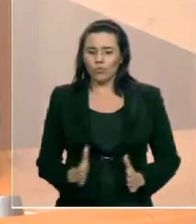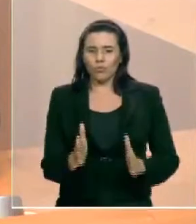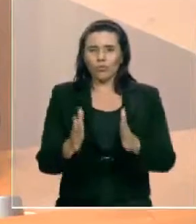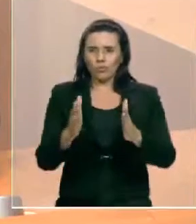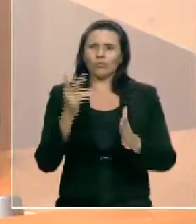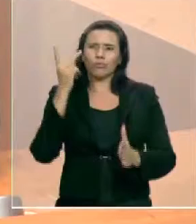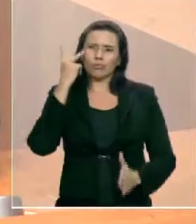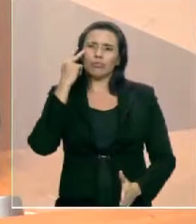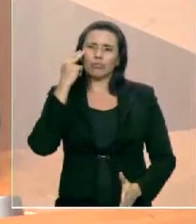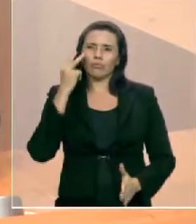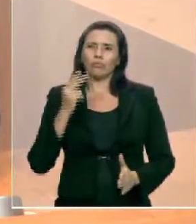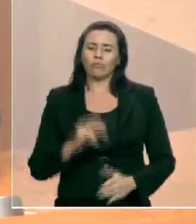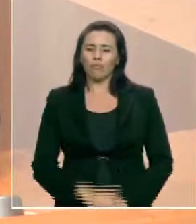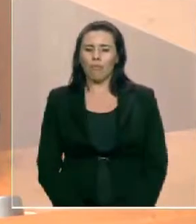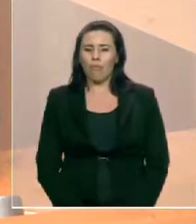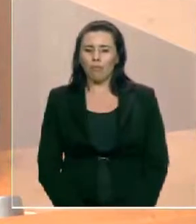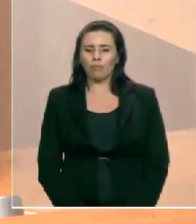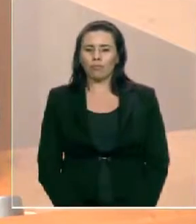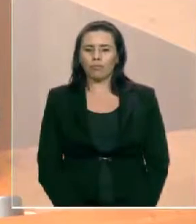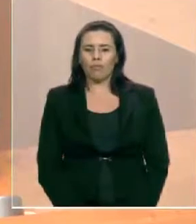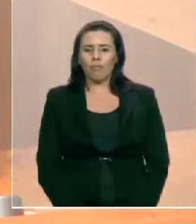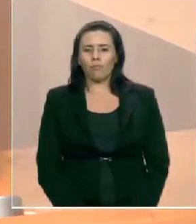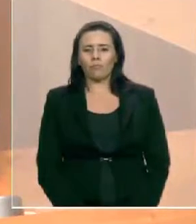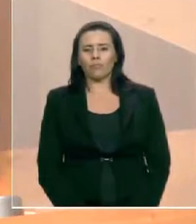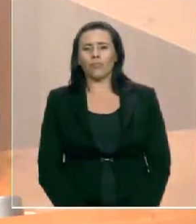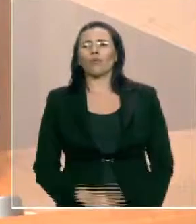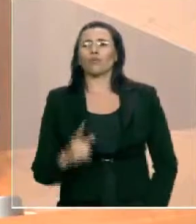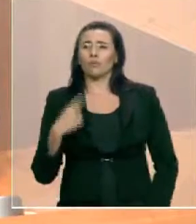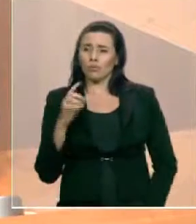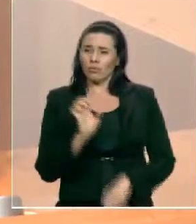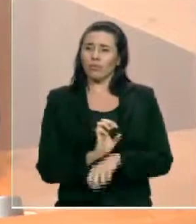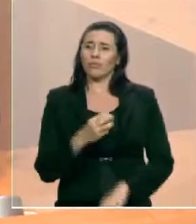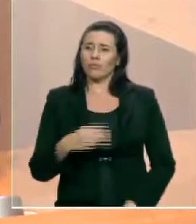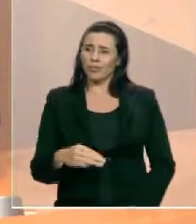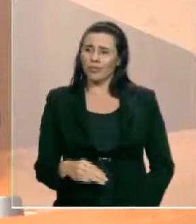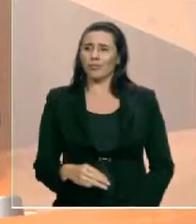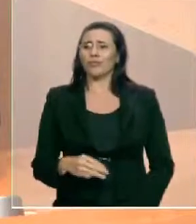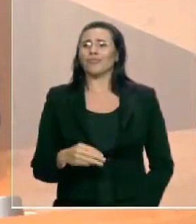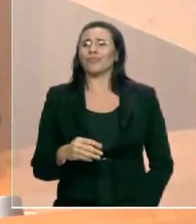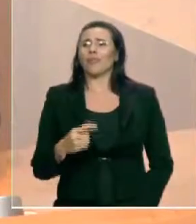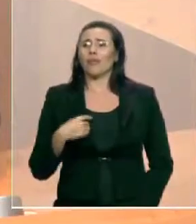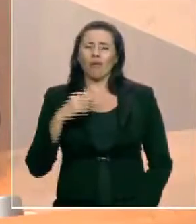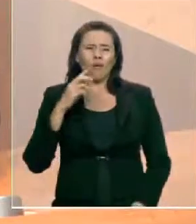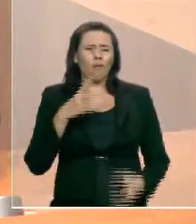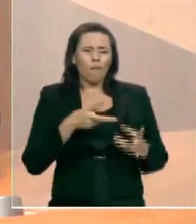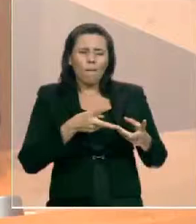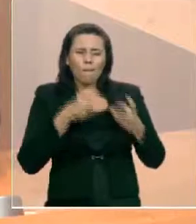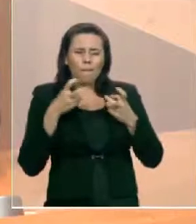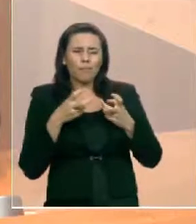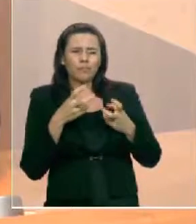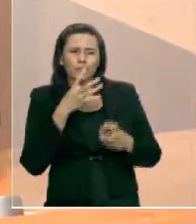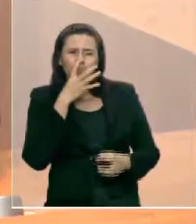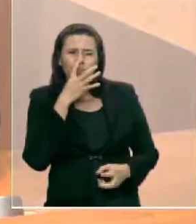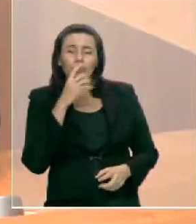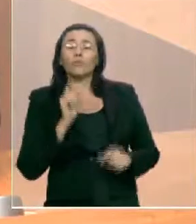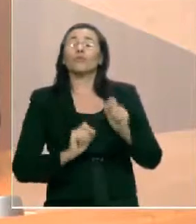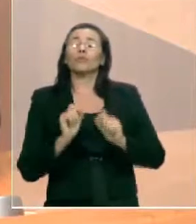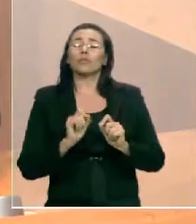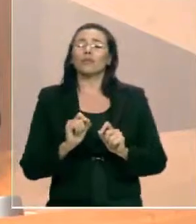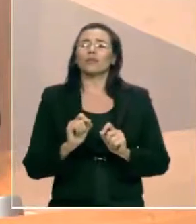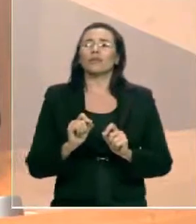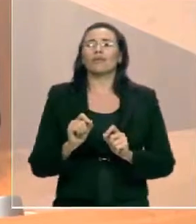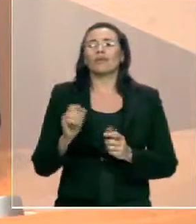perdido, todos os rios do nosso estado do Maranhão já têm perdido muito a sua capacidade. E foi com essa